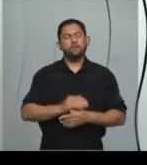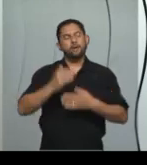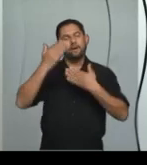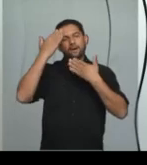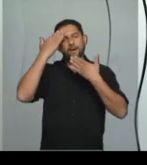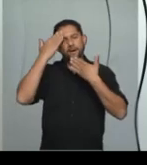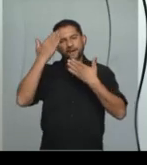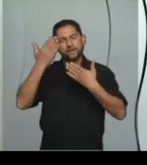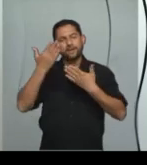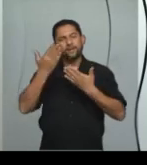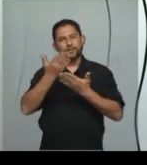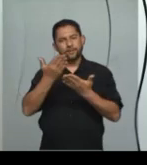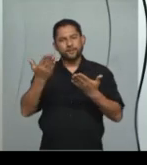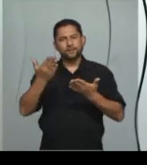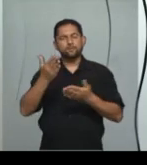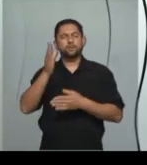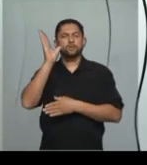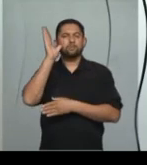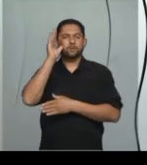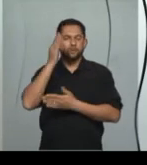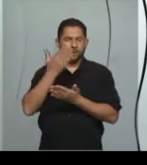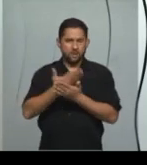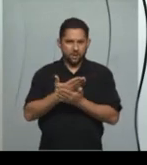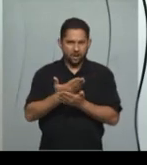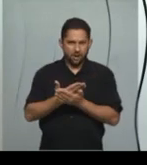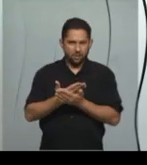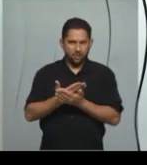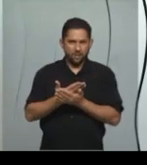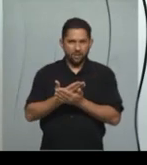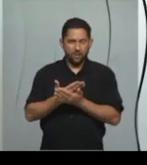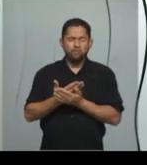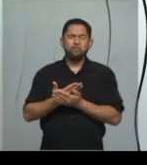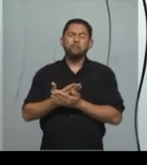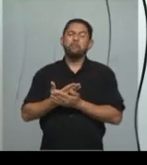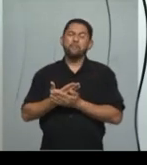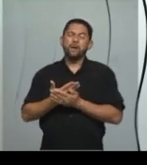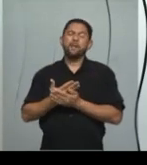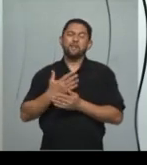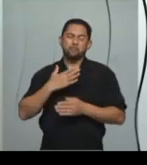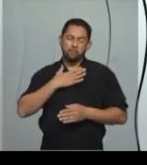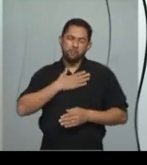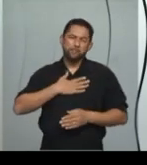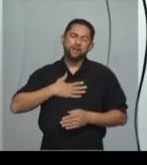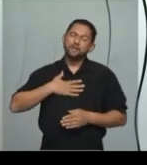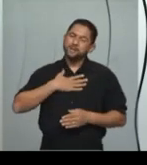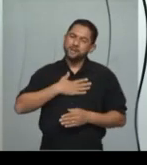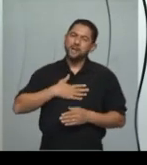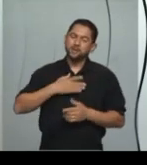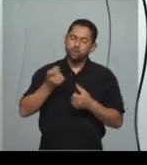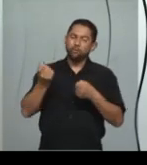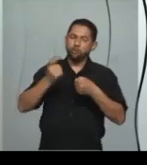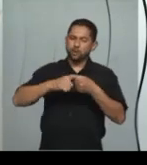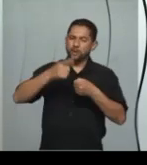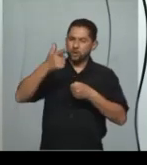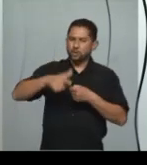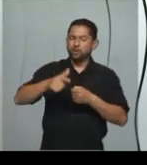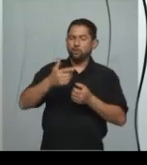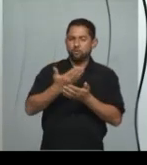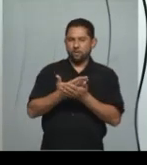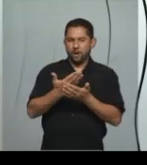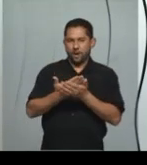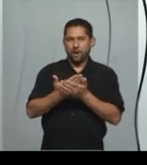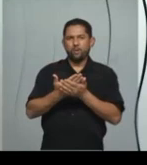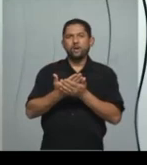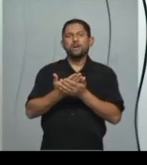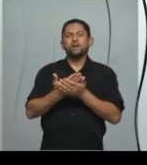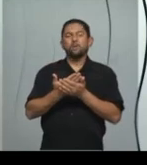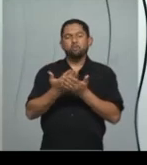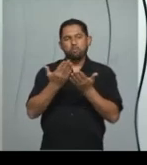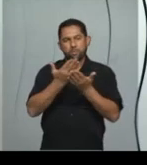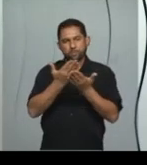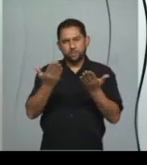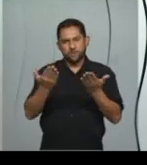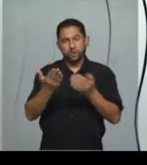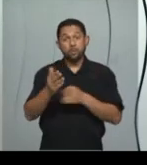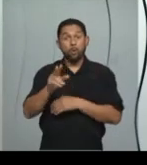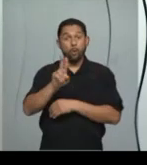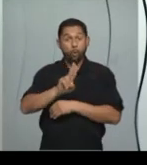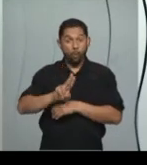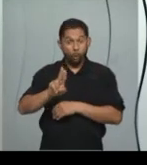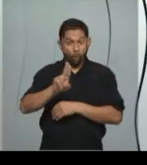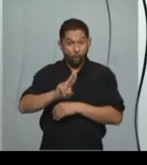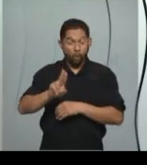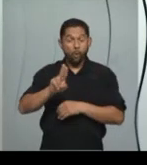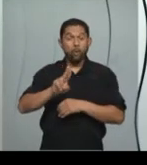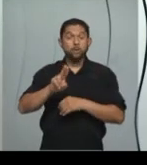momento e dizer que é um prazer estar de volta a este programa. No mais, eu quero falar para vocês, use os nossos canais de